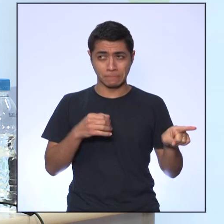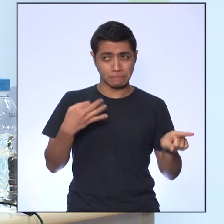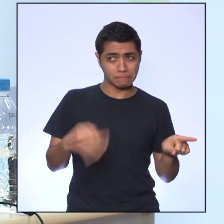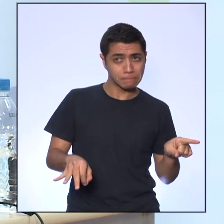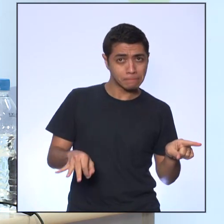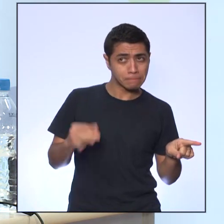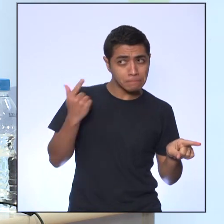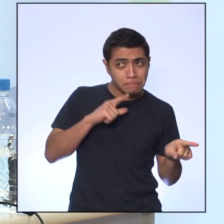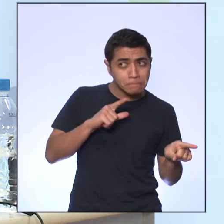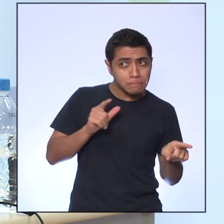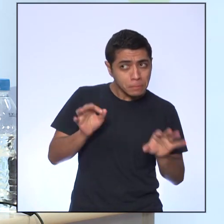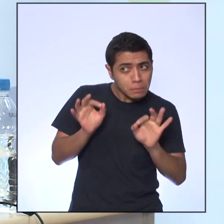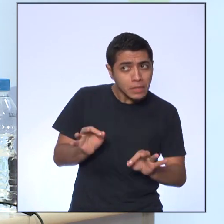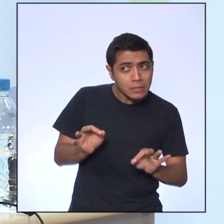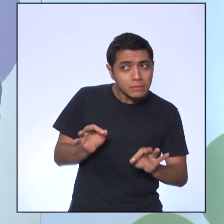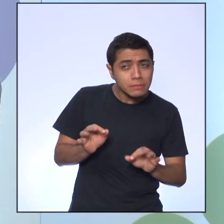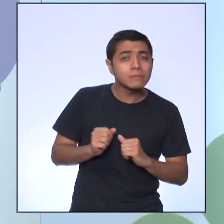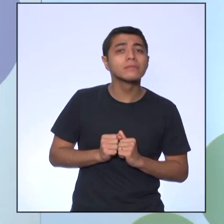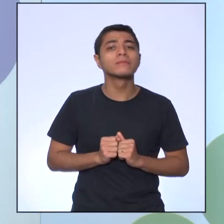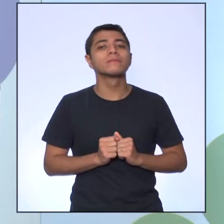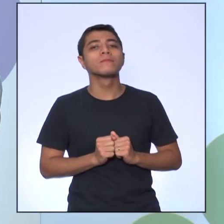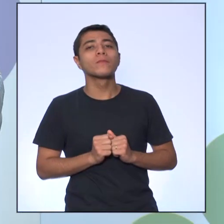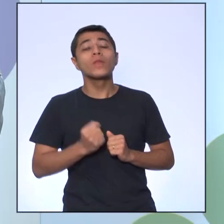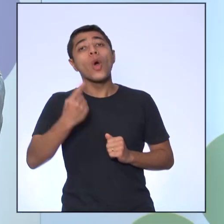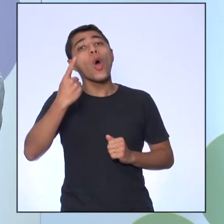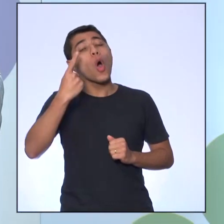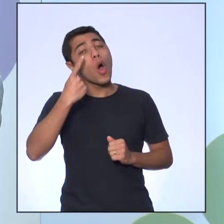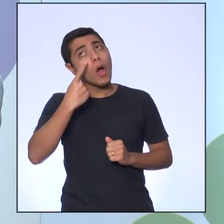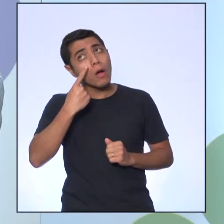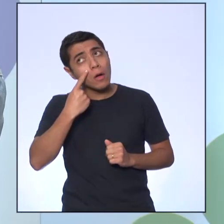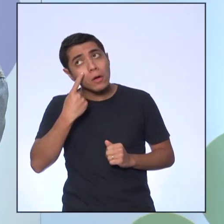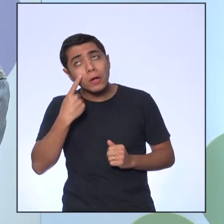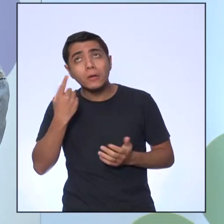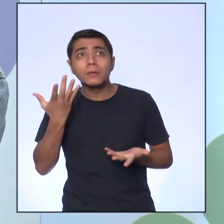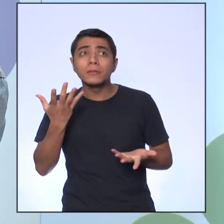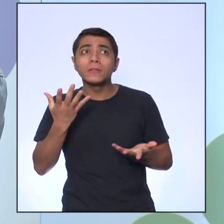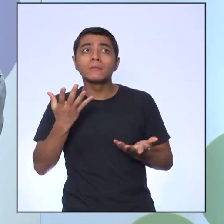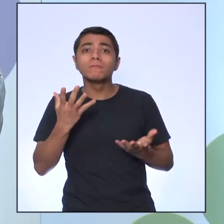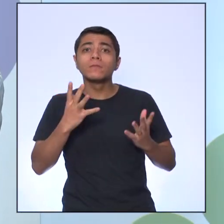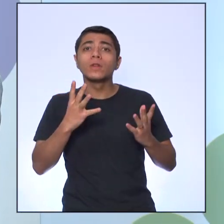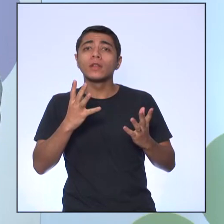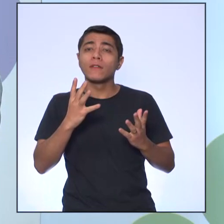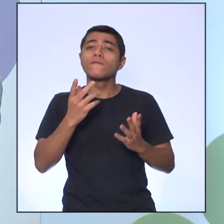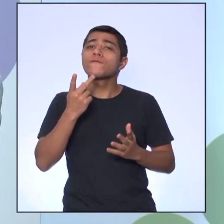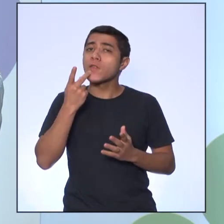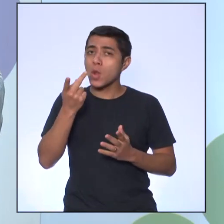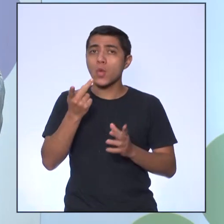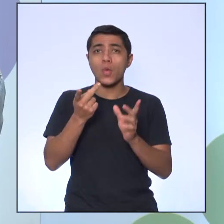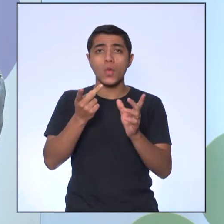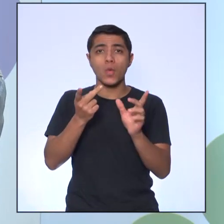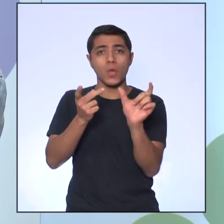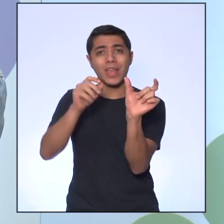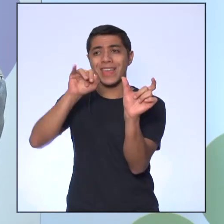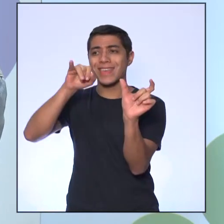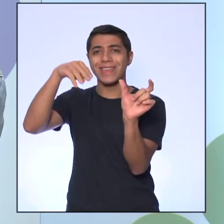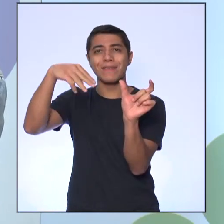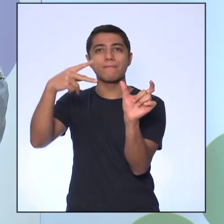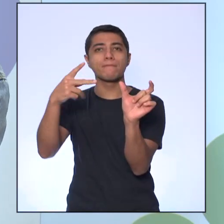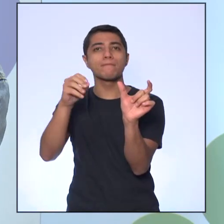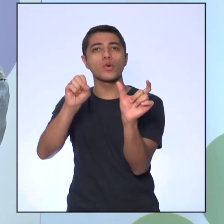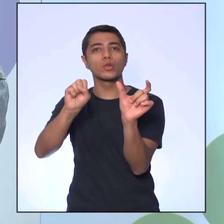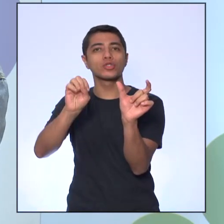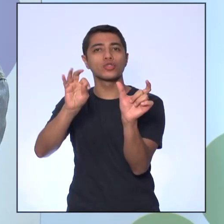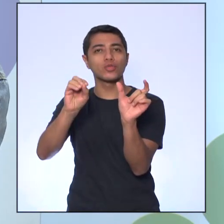certo? É isso mesmo, professora Luíse? Olha, não está totalmente errado quem falou imposto, mas é importante frisar